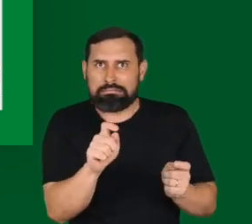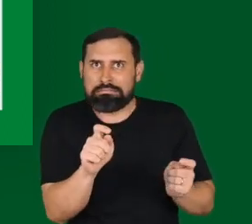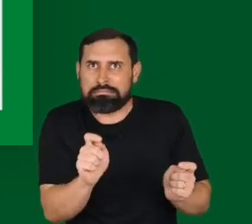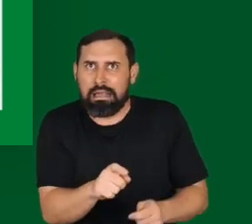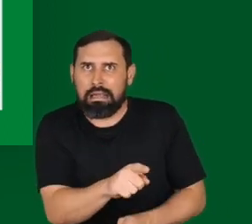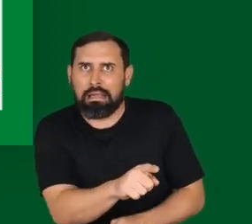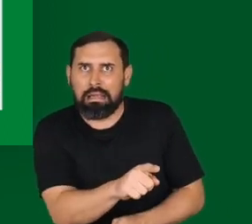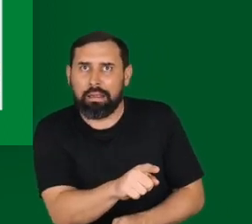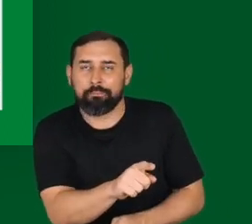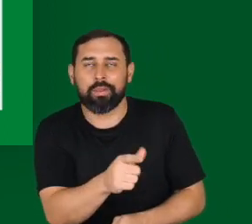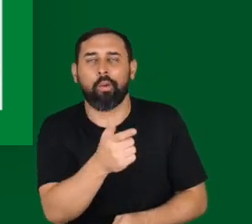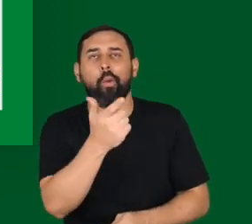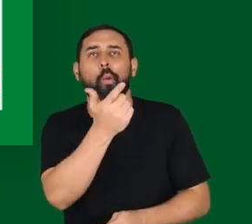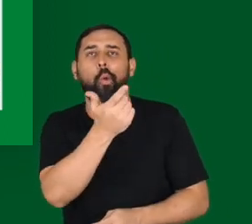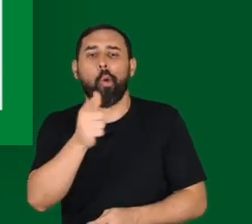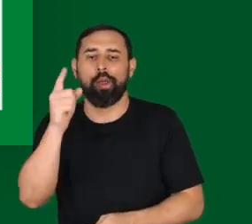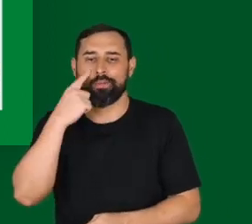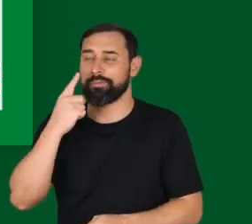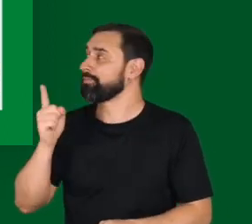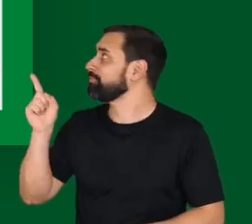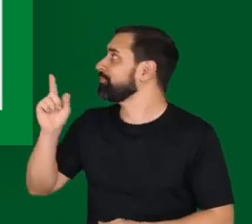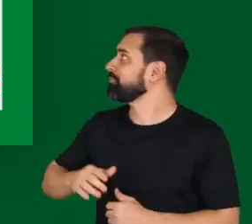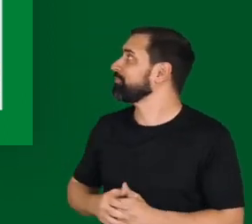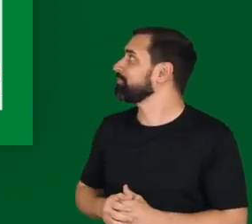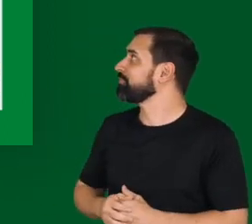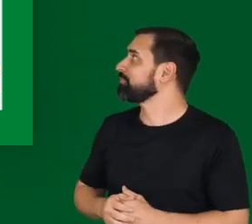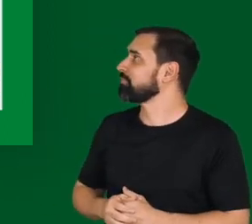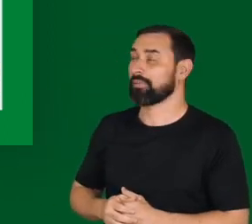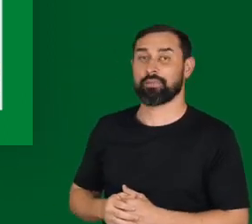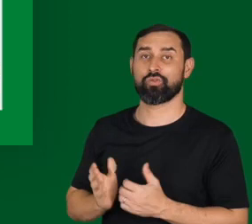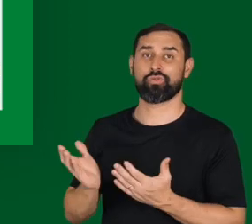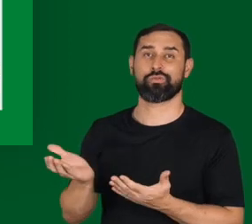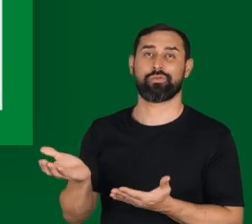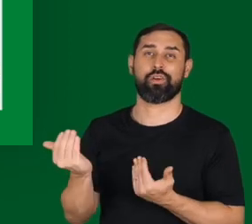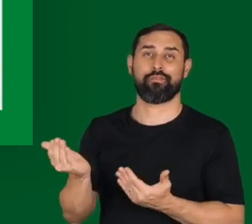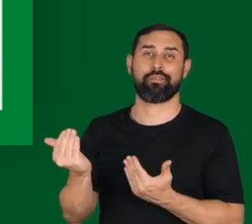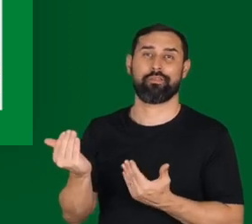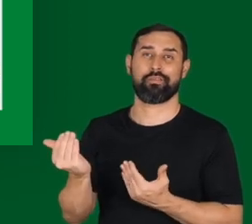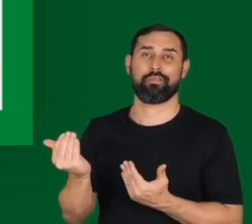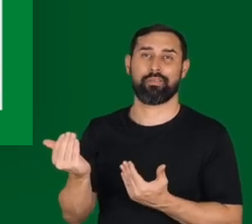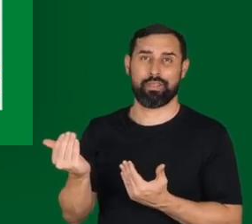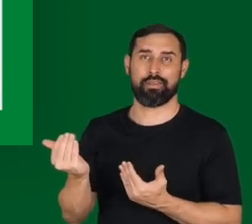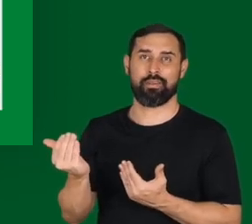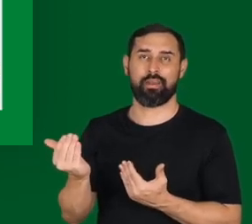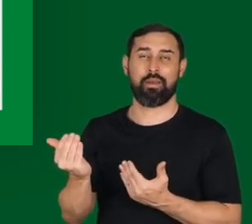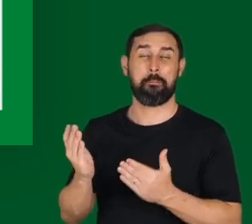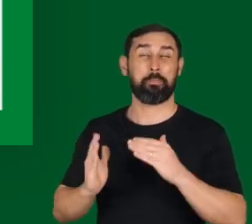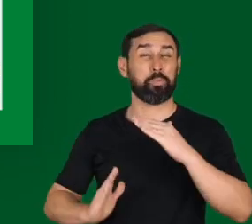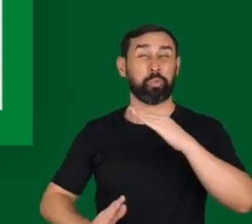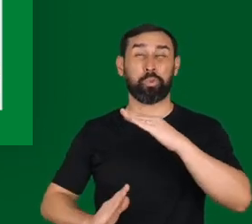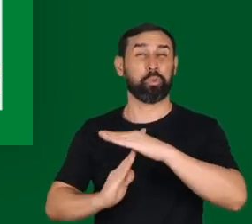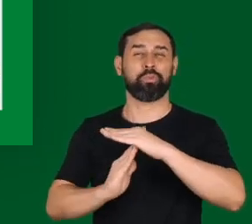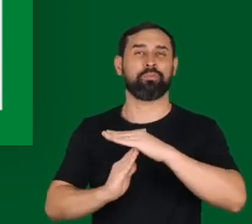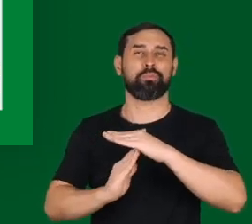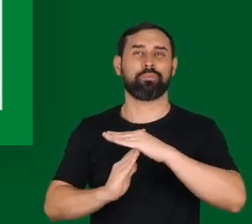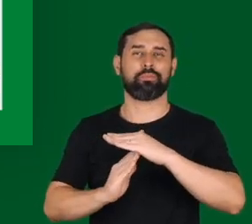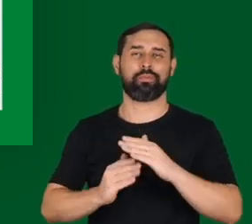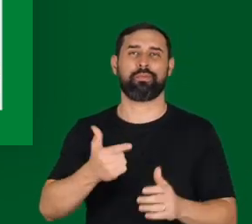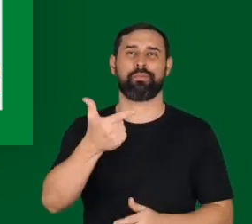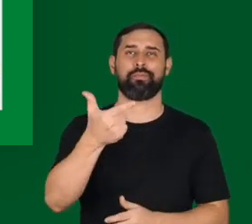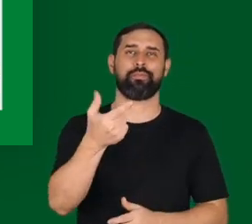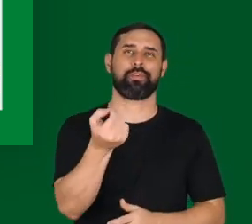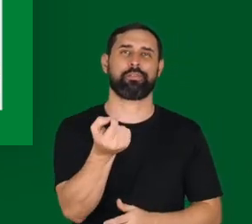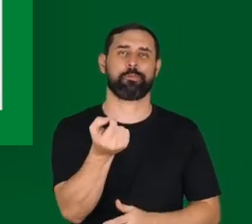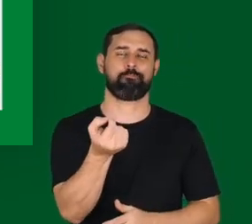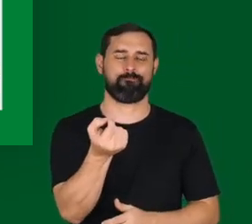uma taquipneia. Agora, para um paciente, por exemplo, escolar, adolescente ali, ó, no adolescente, por exemplo, ó, a